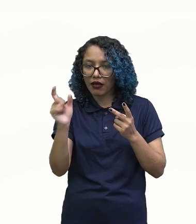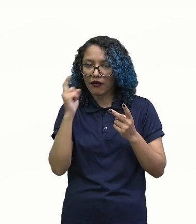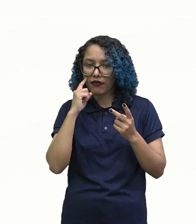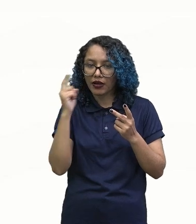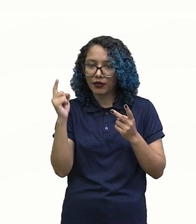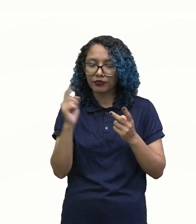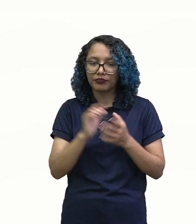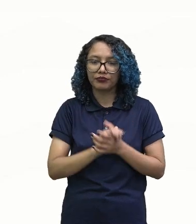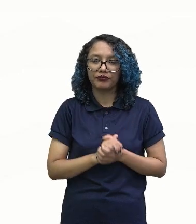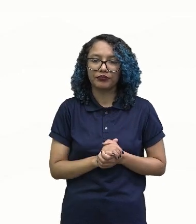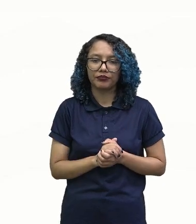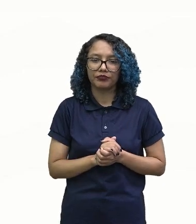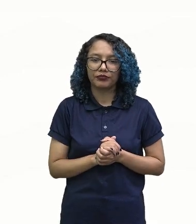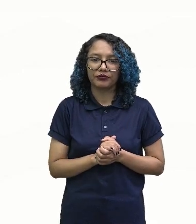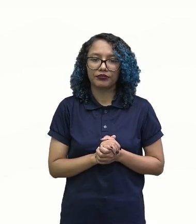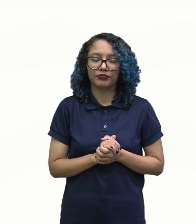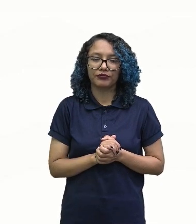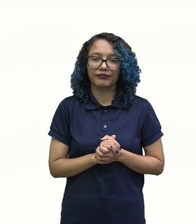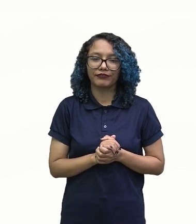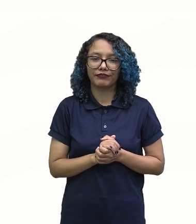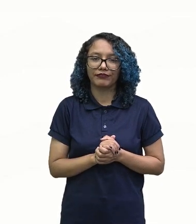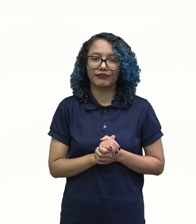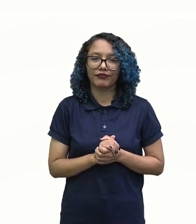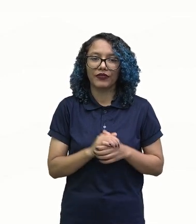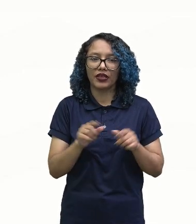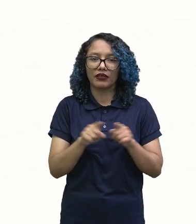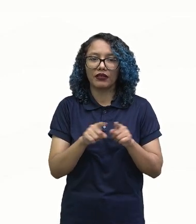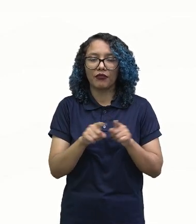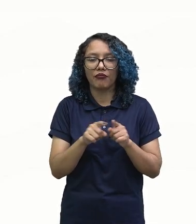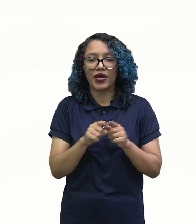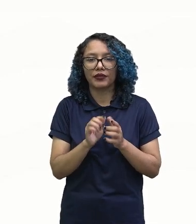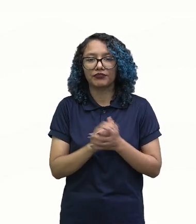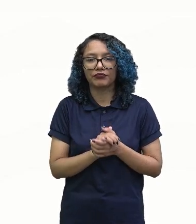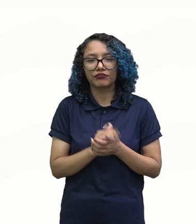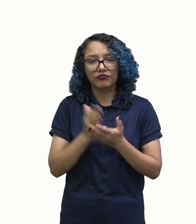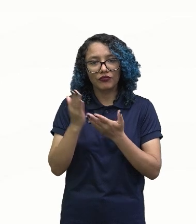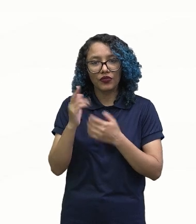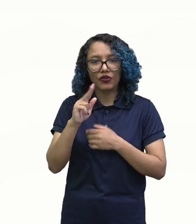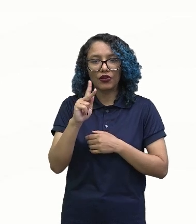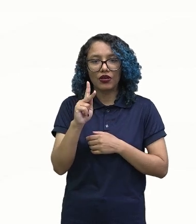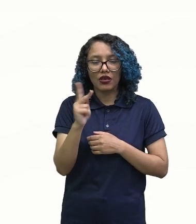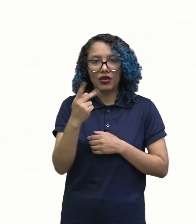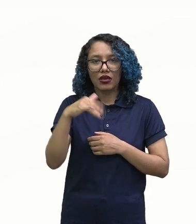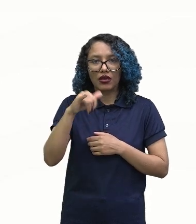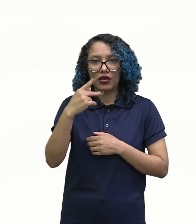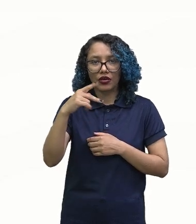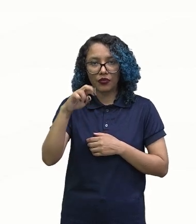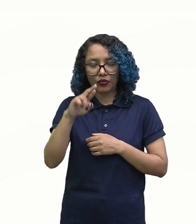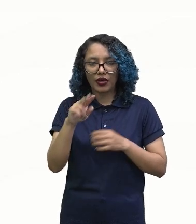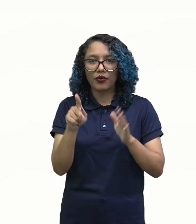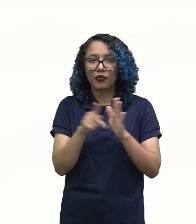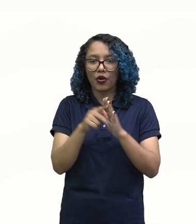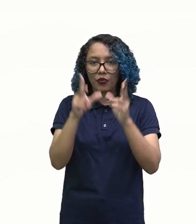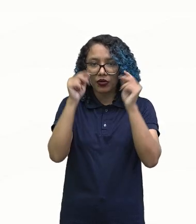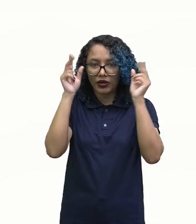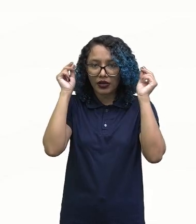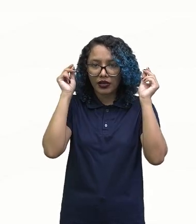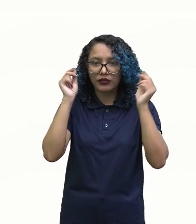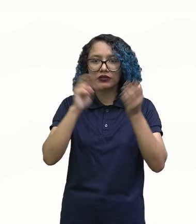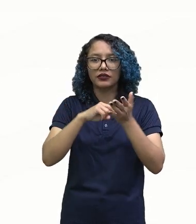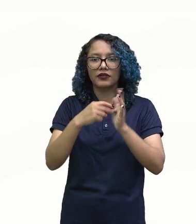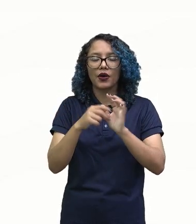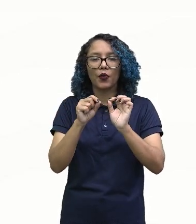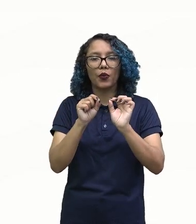episcopal, ok? Temos o hiper, que agora vem ainda do grego, né? Significa